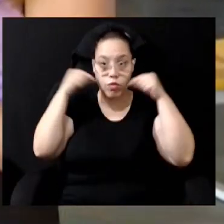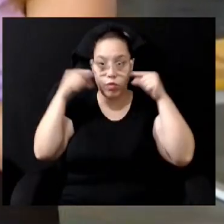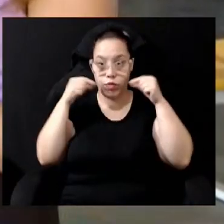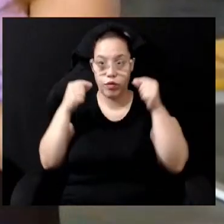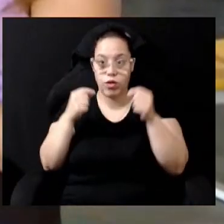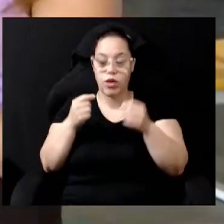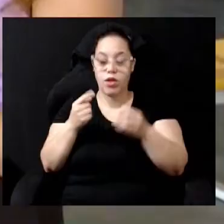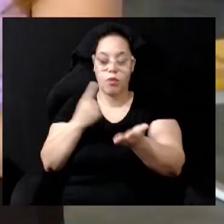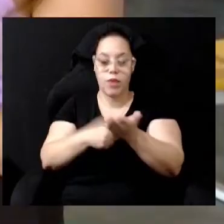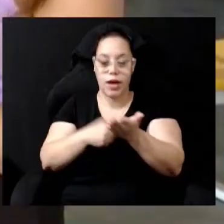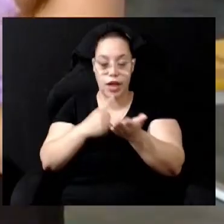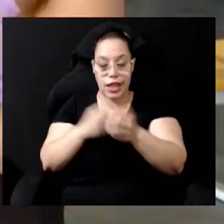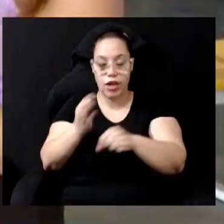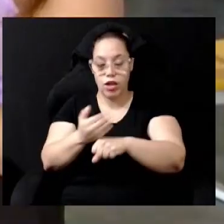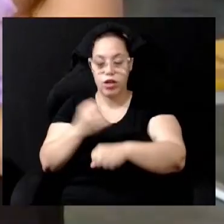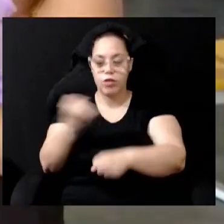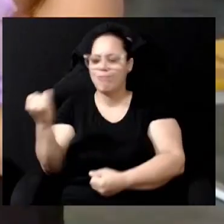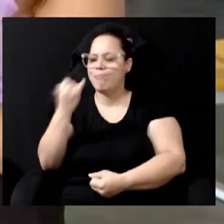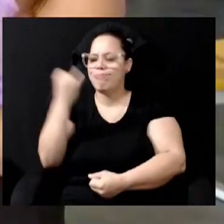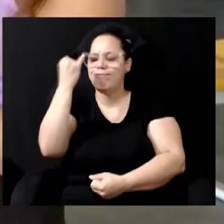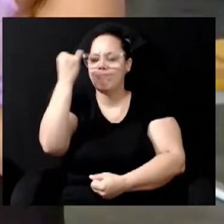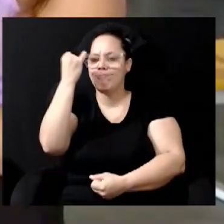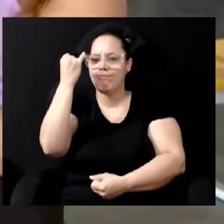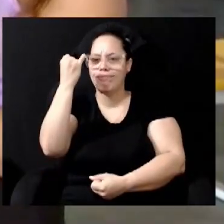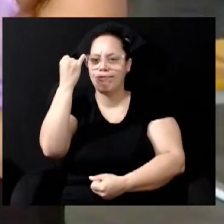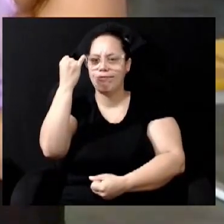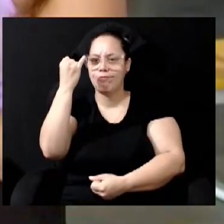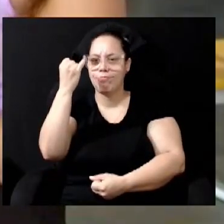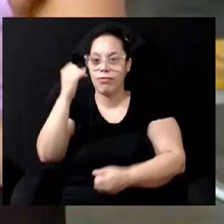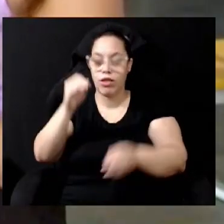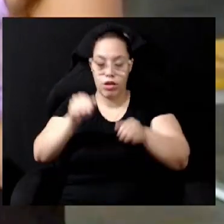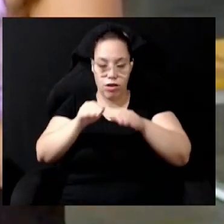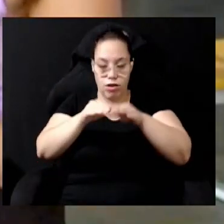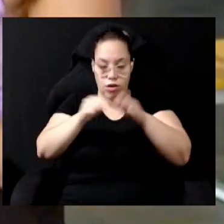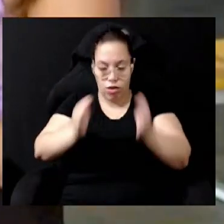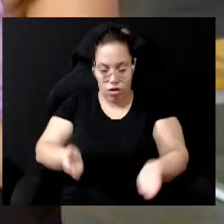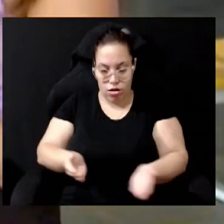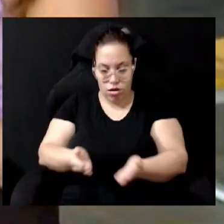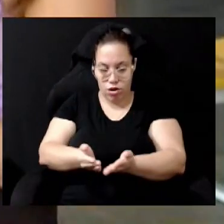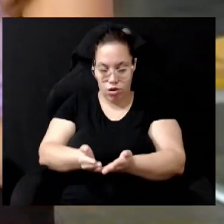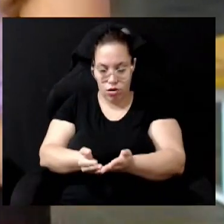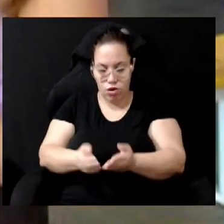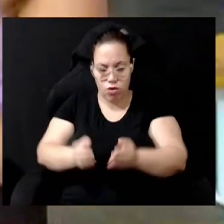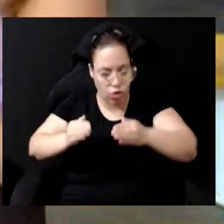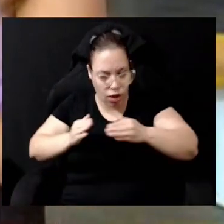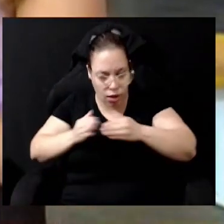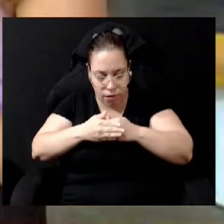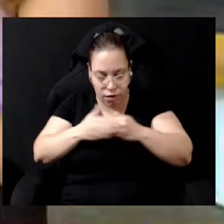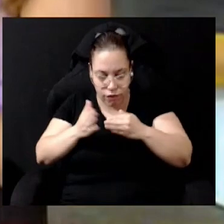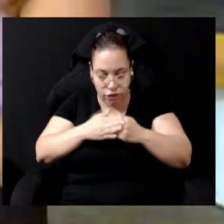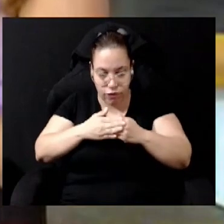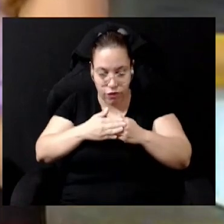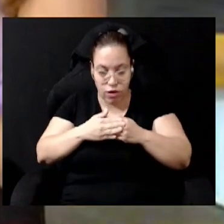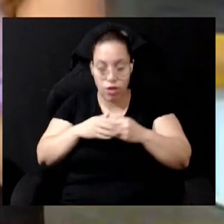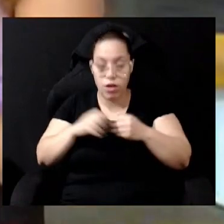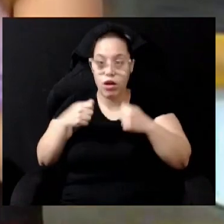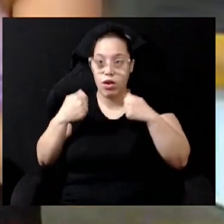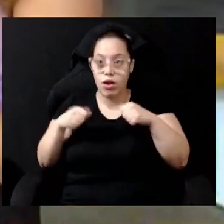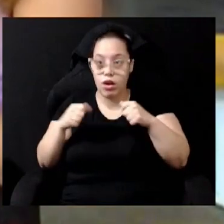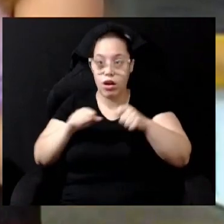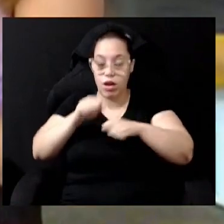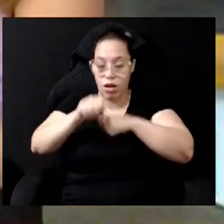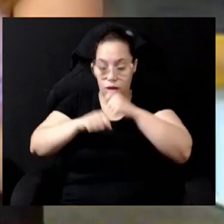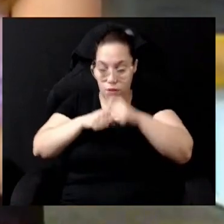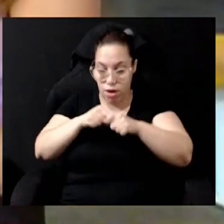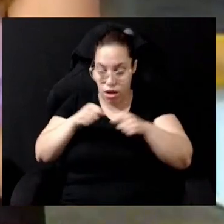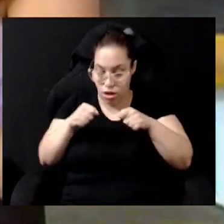pré-agendou, importantíssimo, tem que trazer na caixinha, verificar se está bem fechadinha a caixinha, se precisar amarra, para